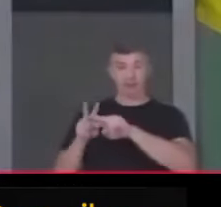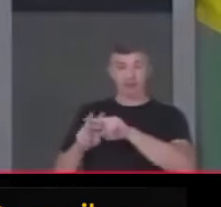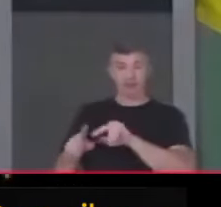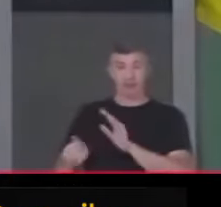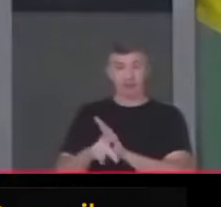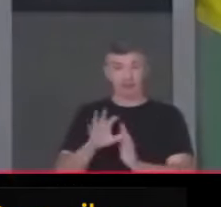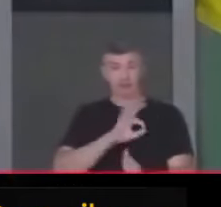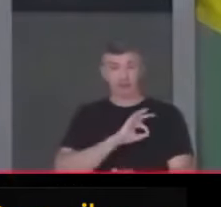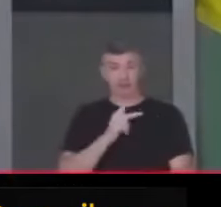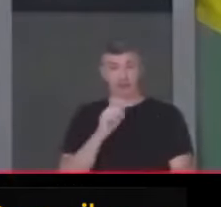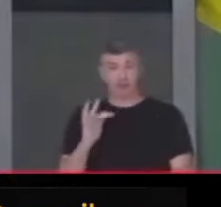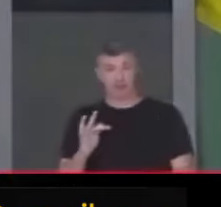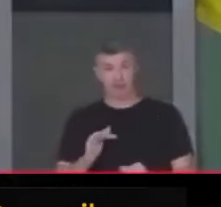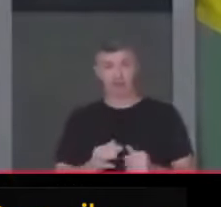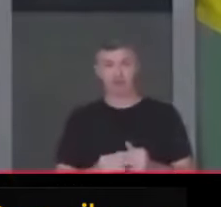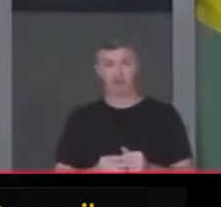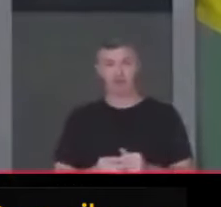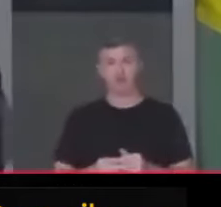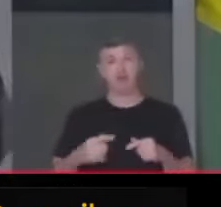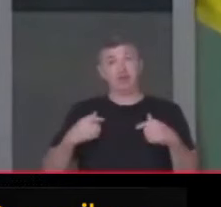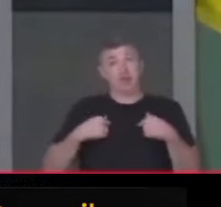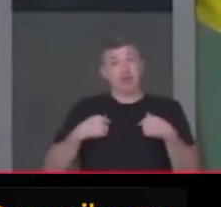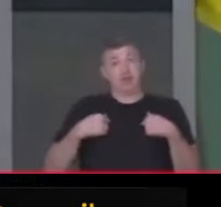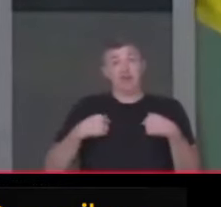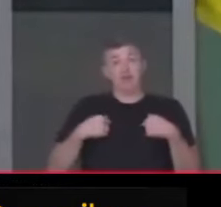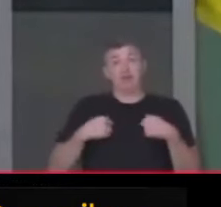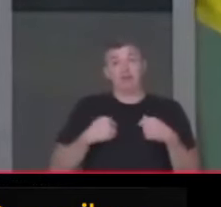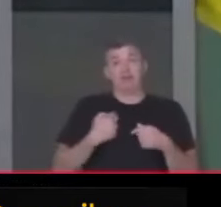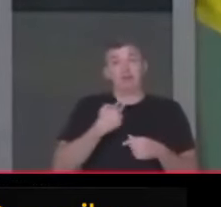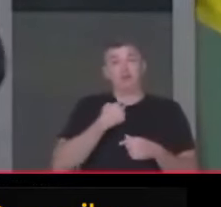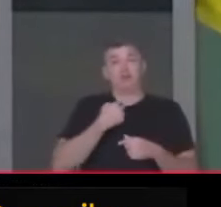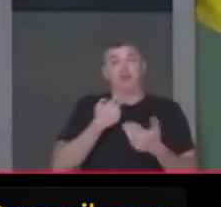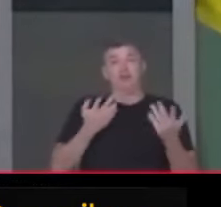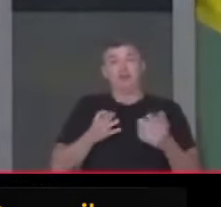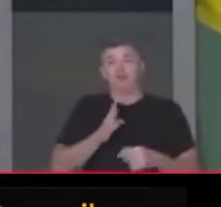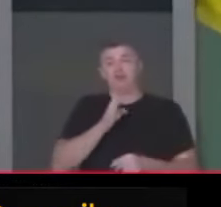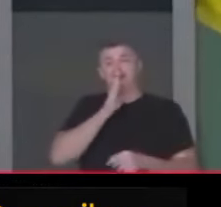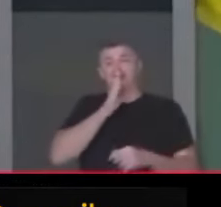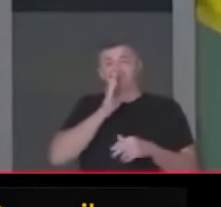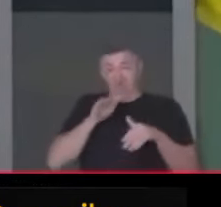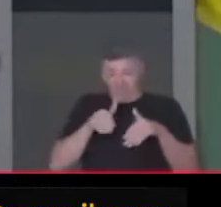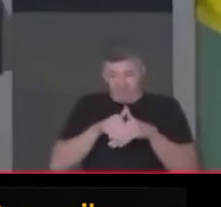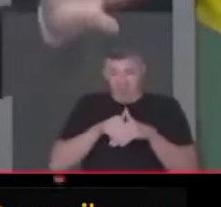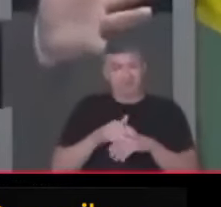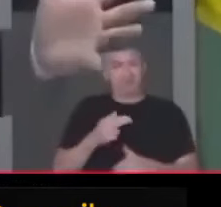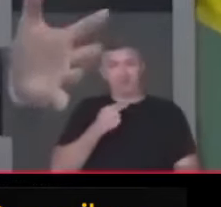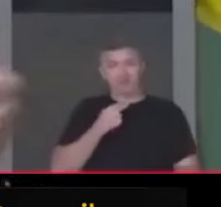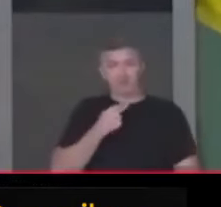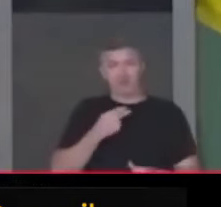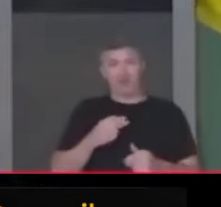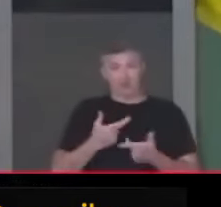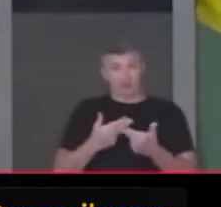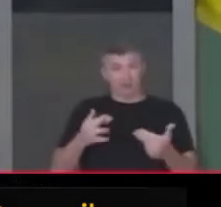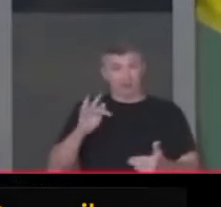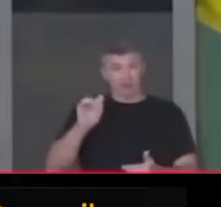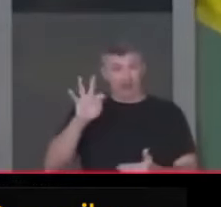Polícia Federal, não poderia de maneira nenhuma ficar calado aos